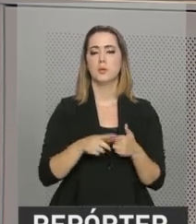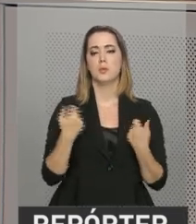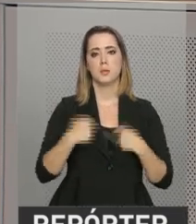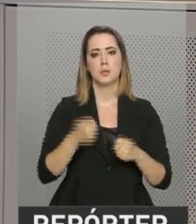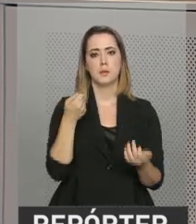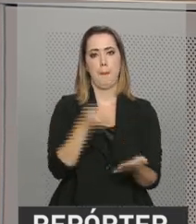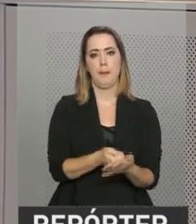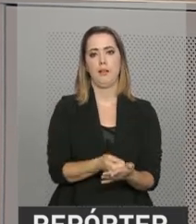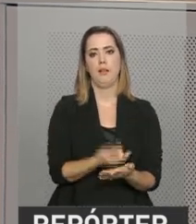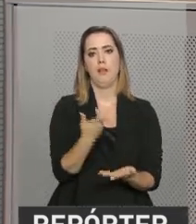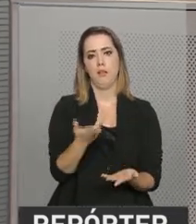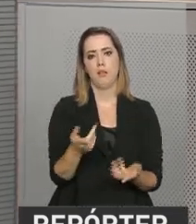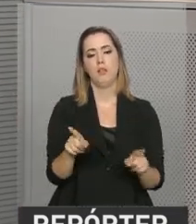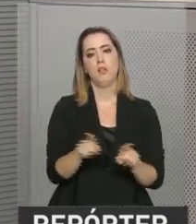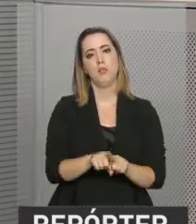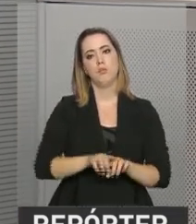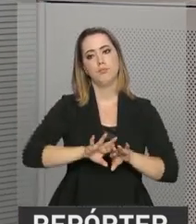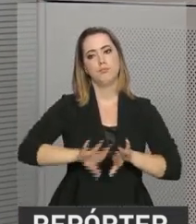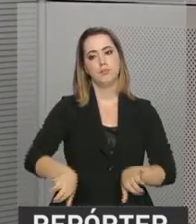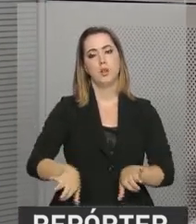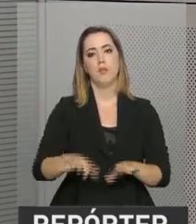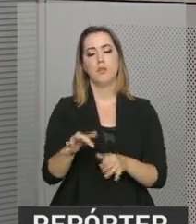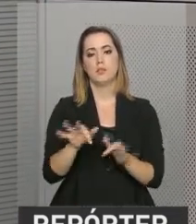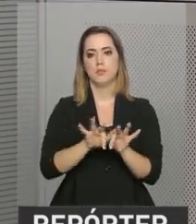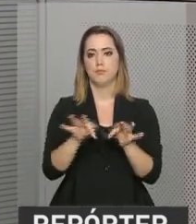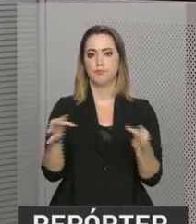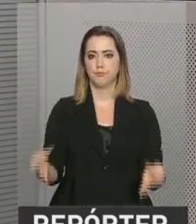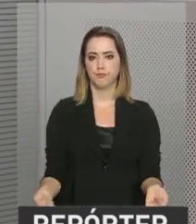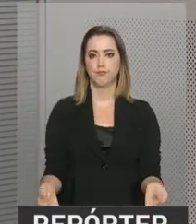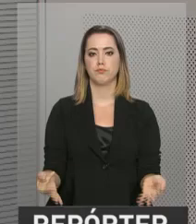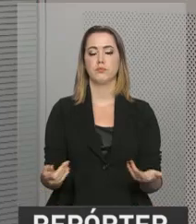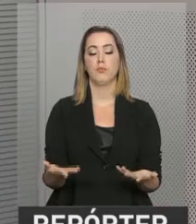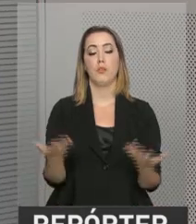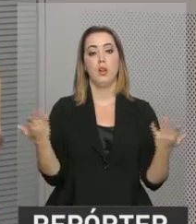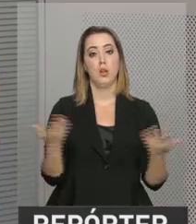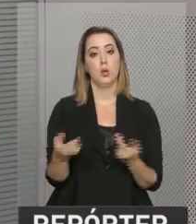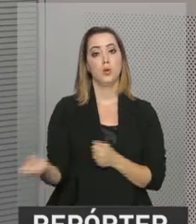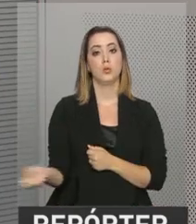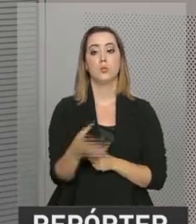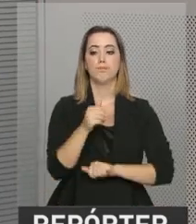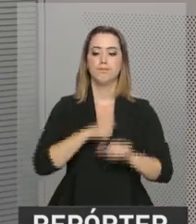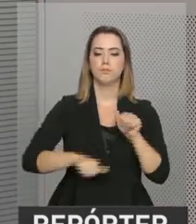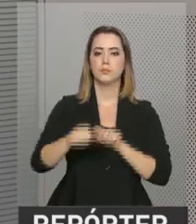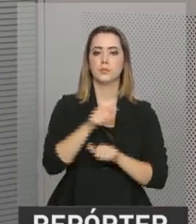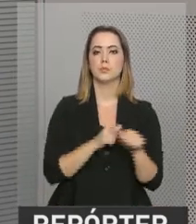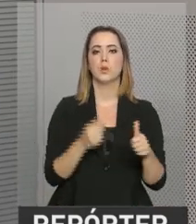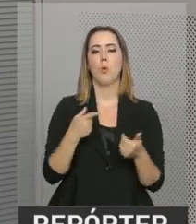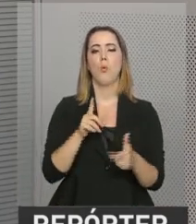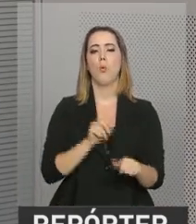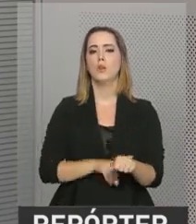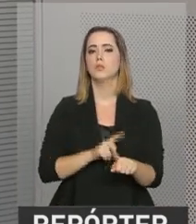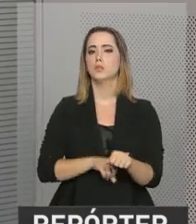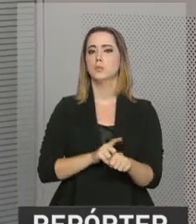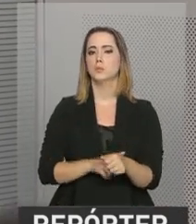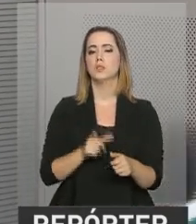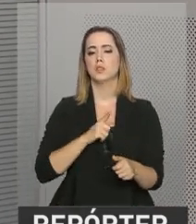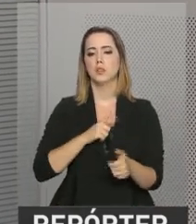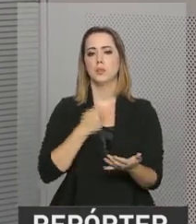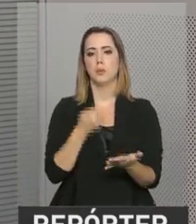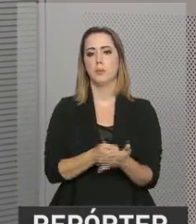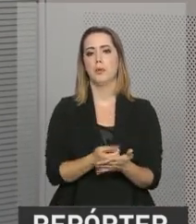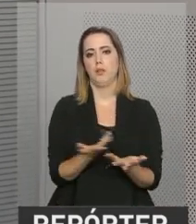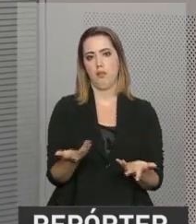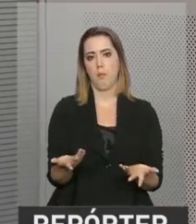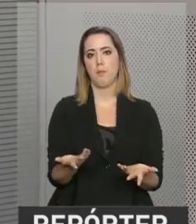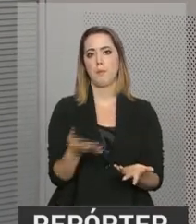seus débitos estarão fora do simples com a renegociação que prazo esse pequeno empresário vai ter para pagar as dívidas